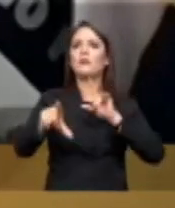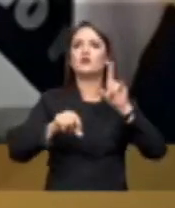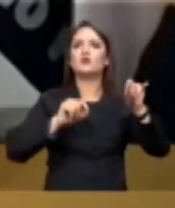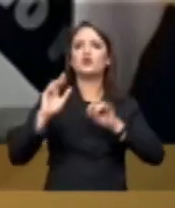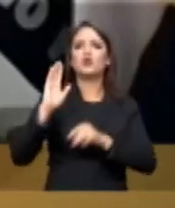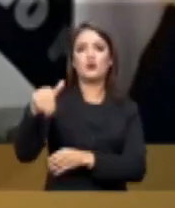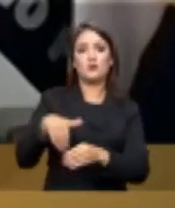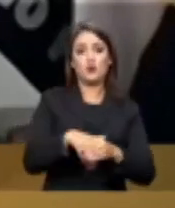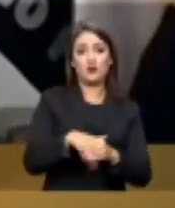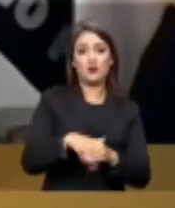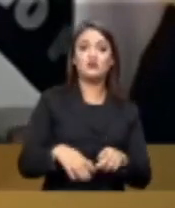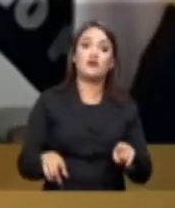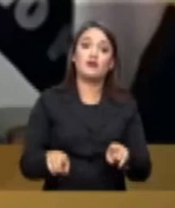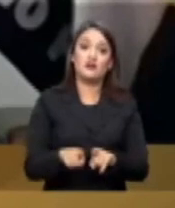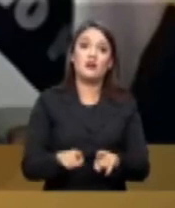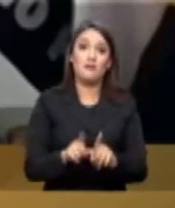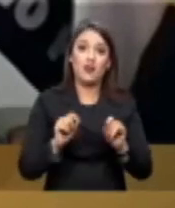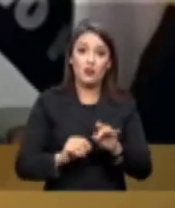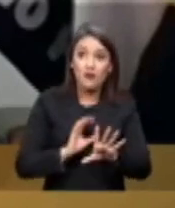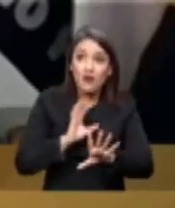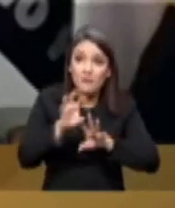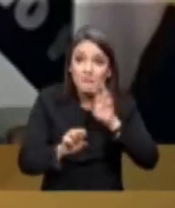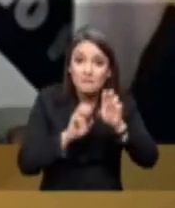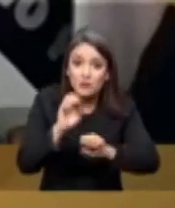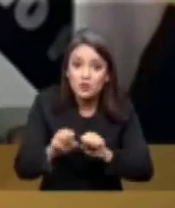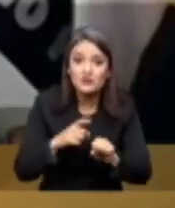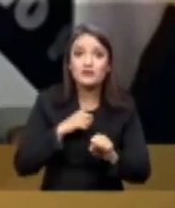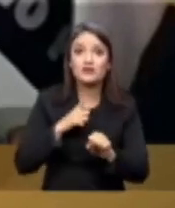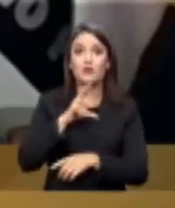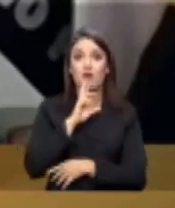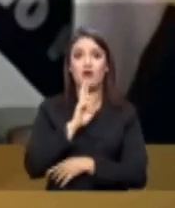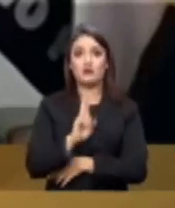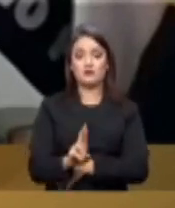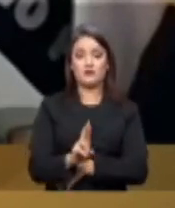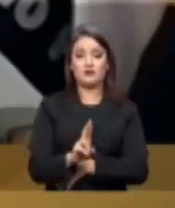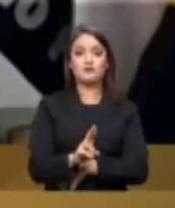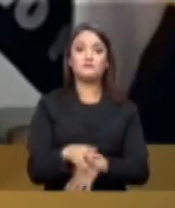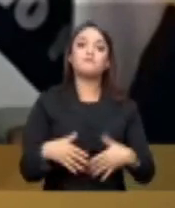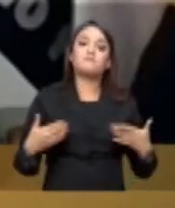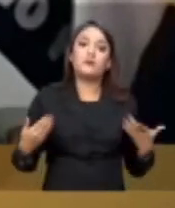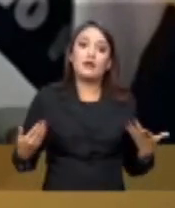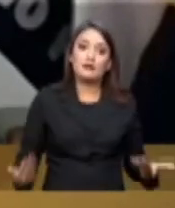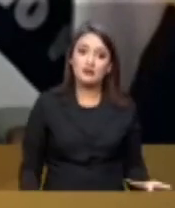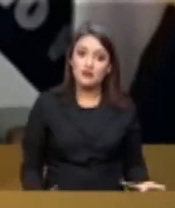eleitorais, inclusive a busca de adesões. Eis um enorme